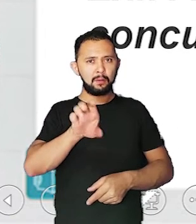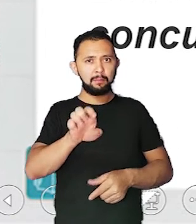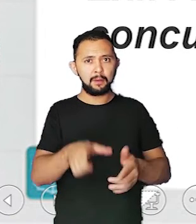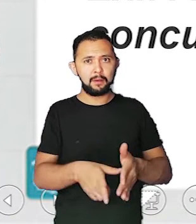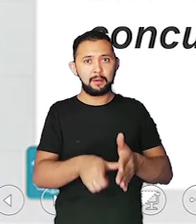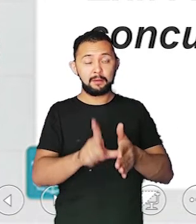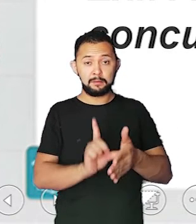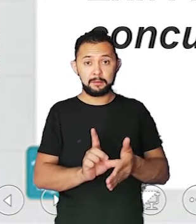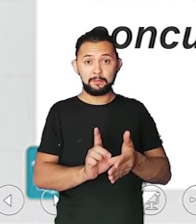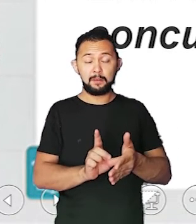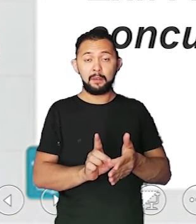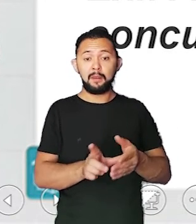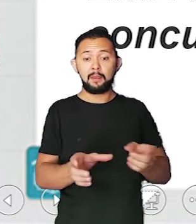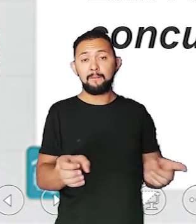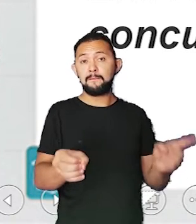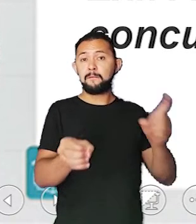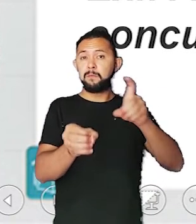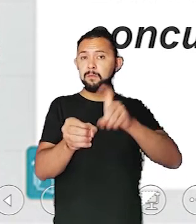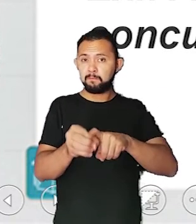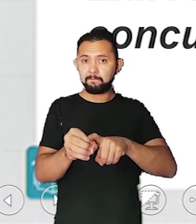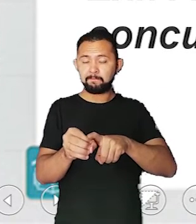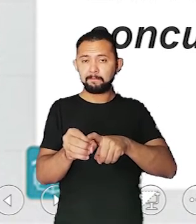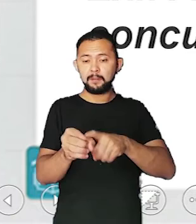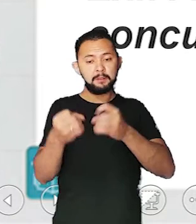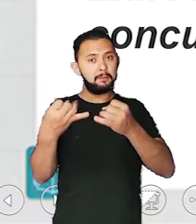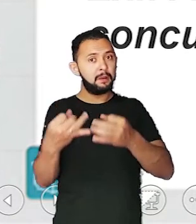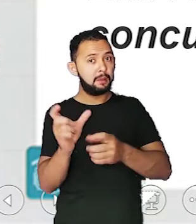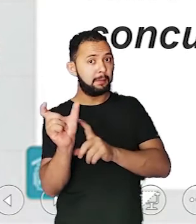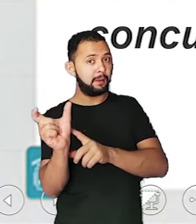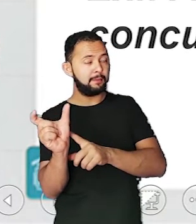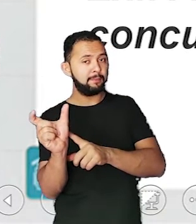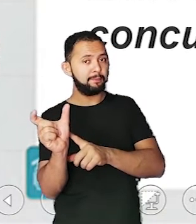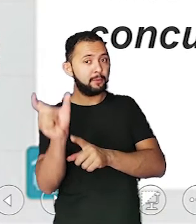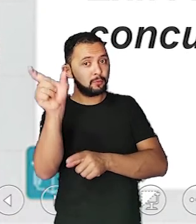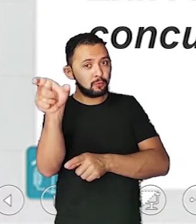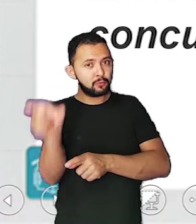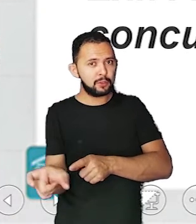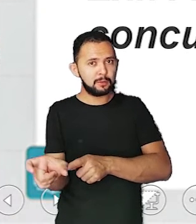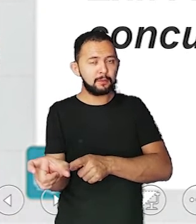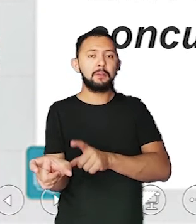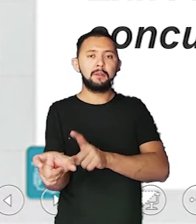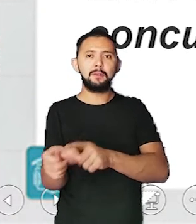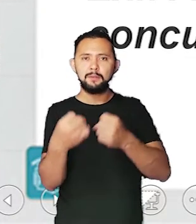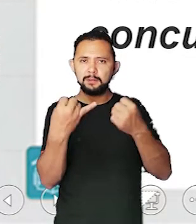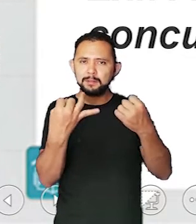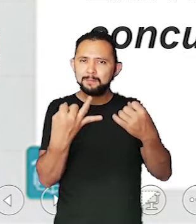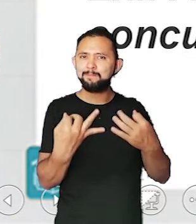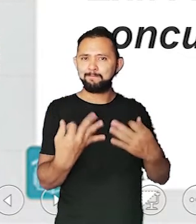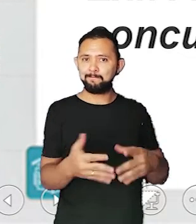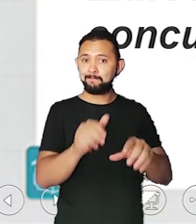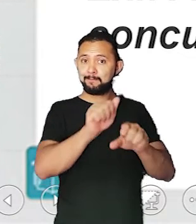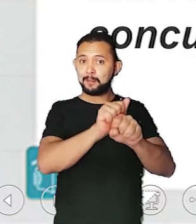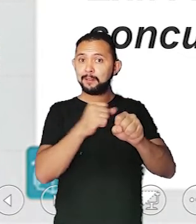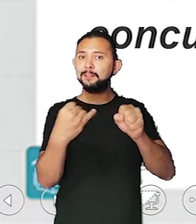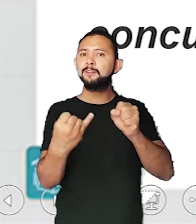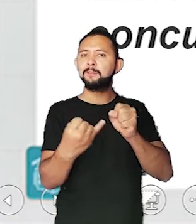que, certo? Que retoma a palavra anterior, ok? Então você pode dizer que aqui é uma explicativa. Se não tiver